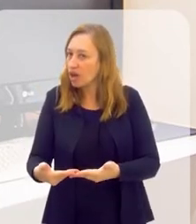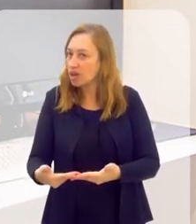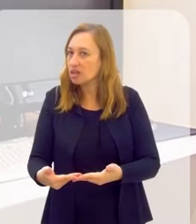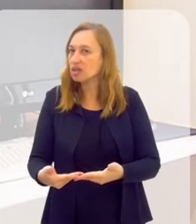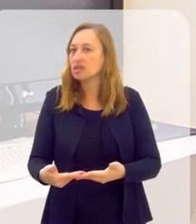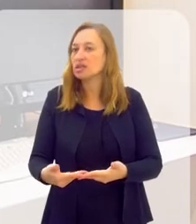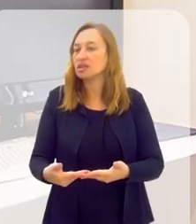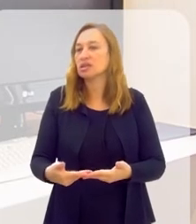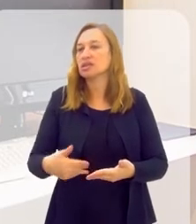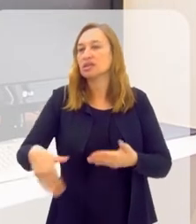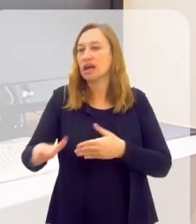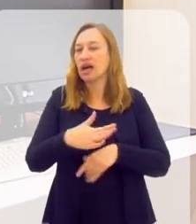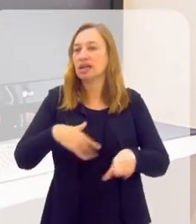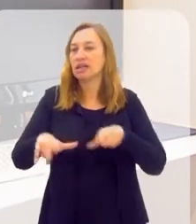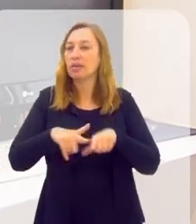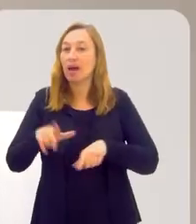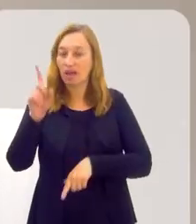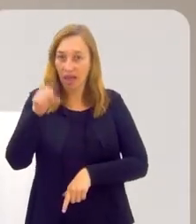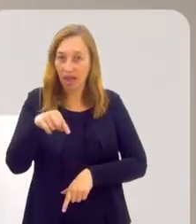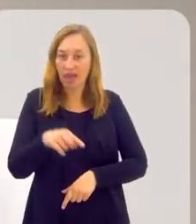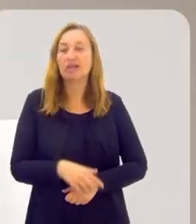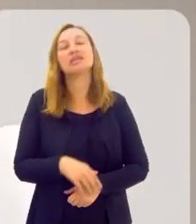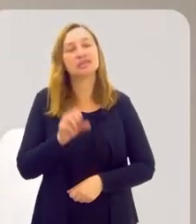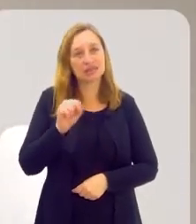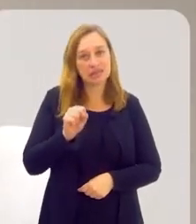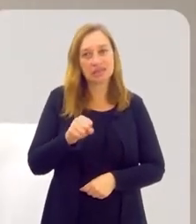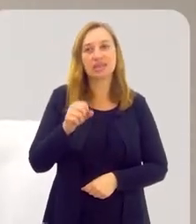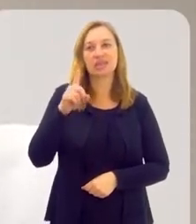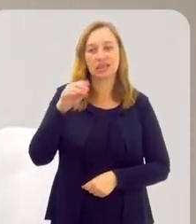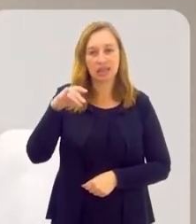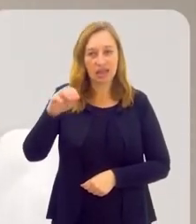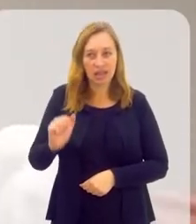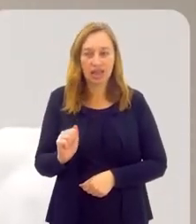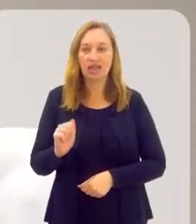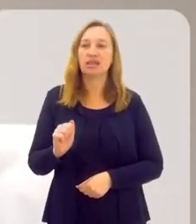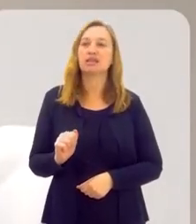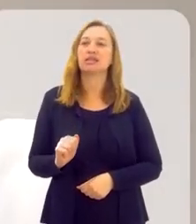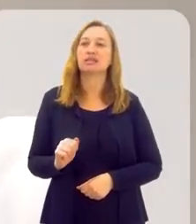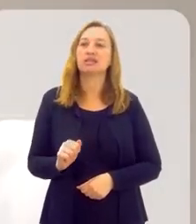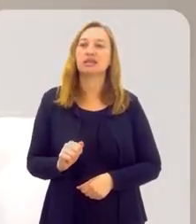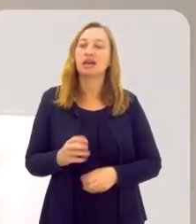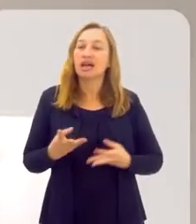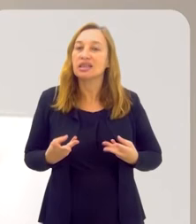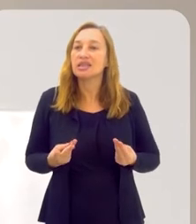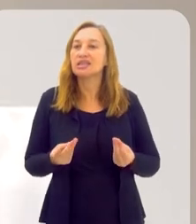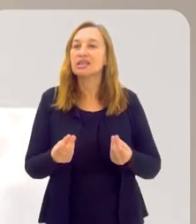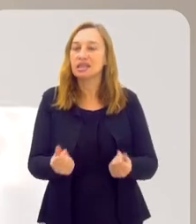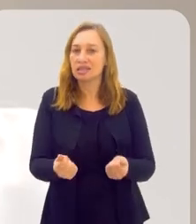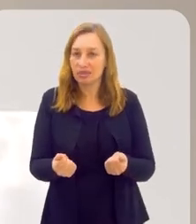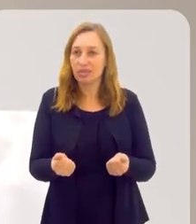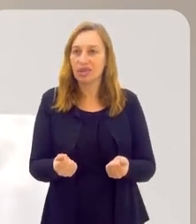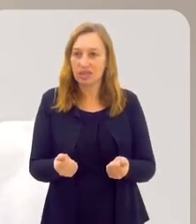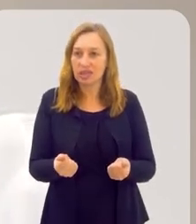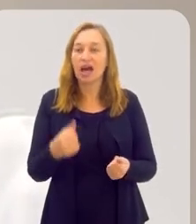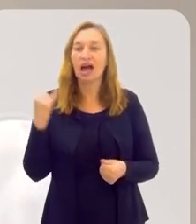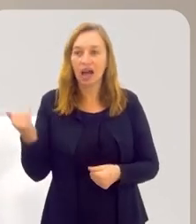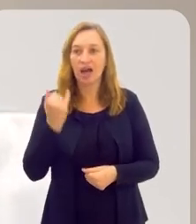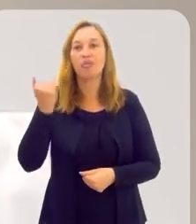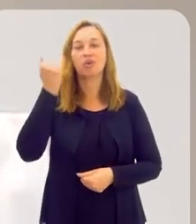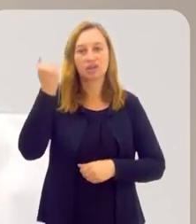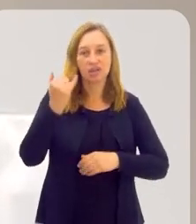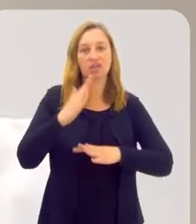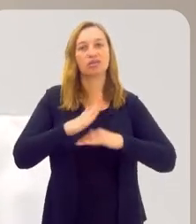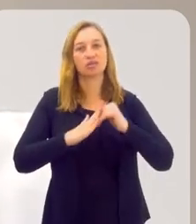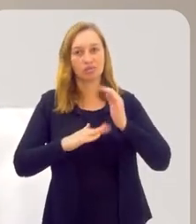oferta no mercado. É isso? Sim, Daniel. E é isso, e em paralelo, sensibilizar as entidades para a importância